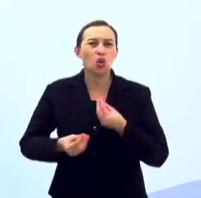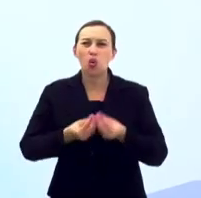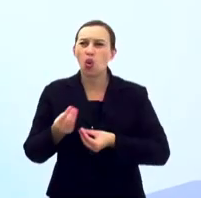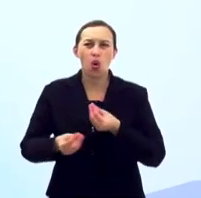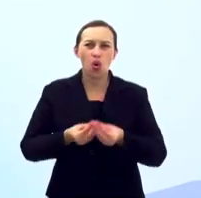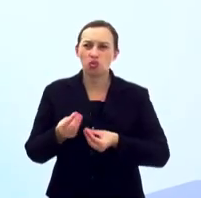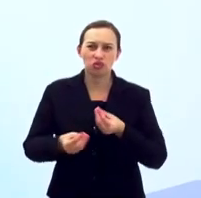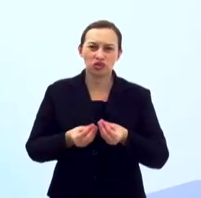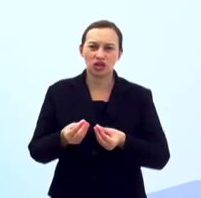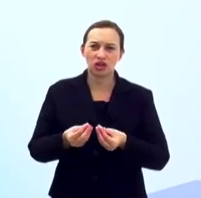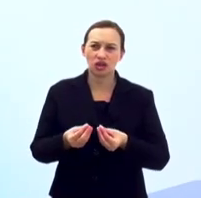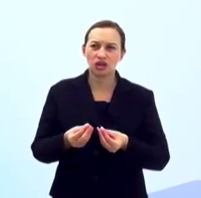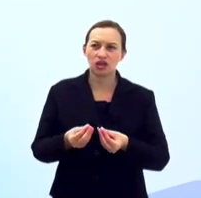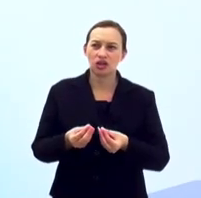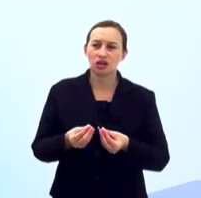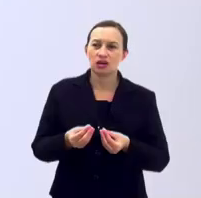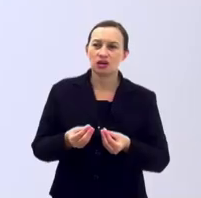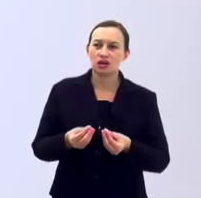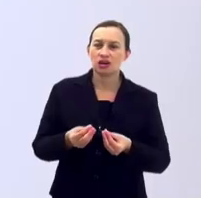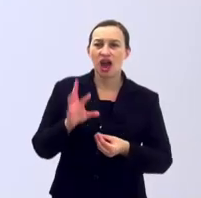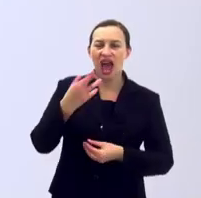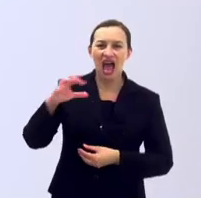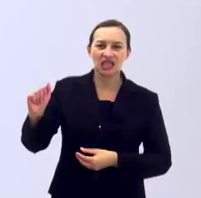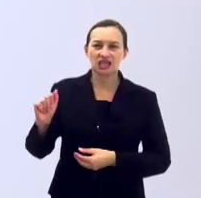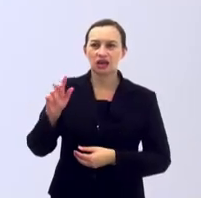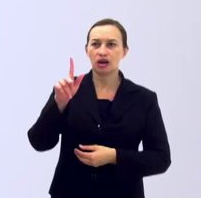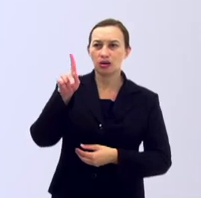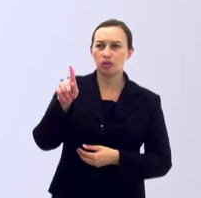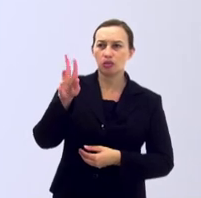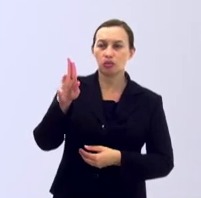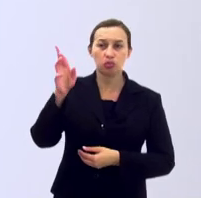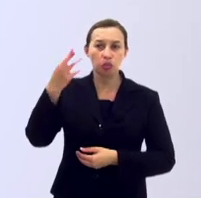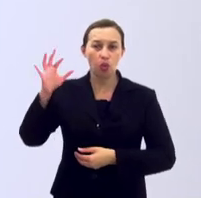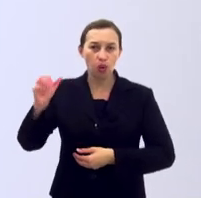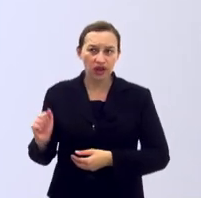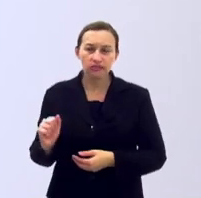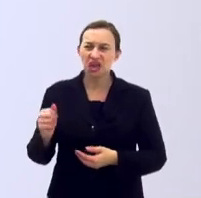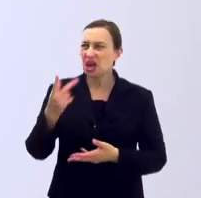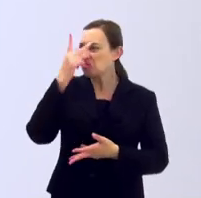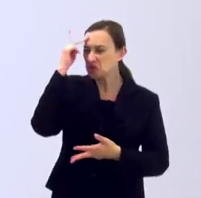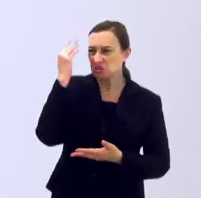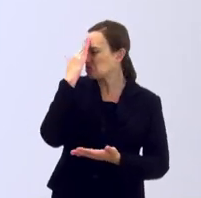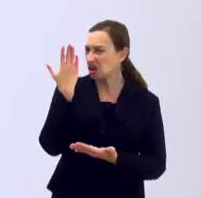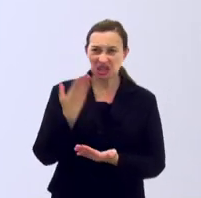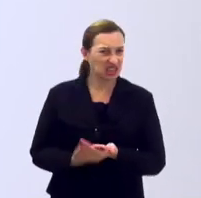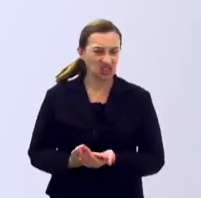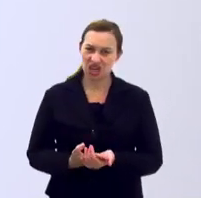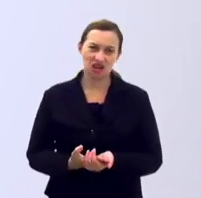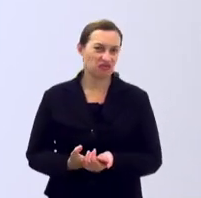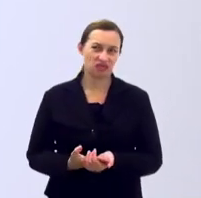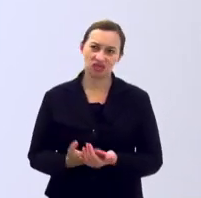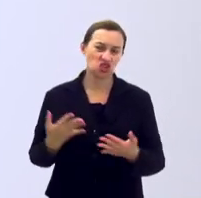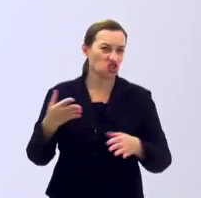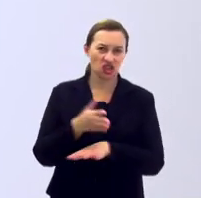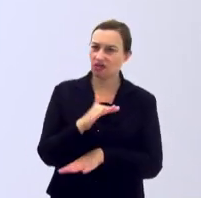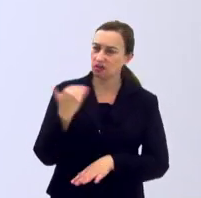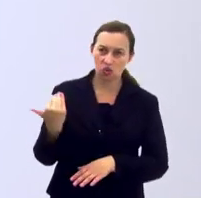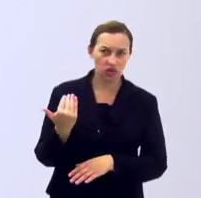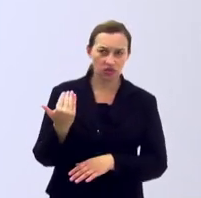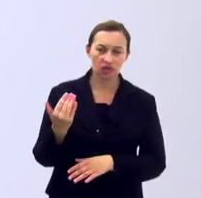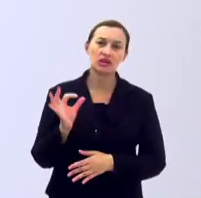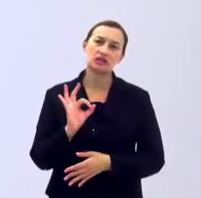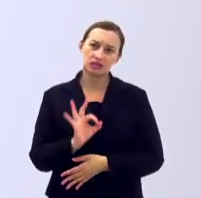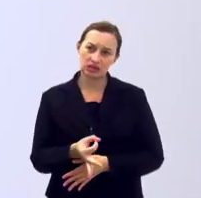tem como ser uma raça pura. Exato, não tem como. E ninguém acreditava que ia chegar a esse ponto. Com certeza